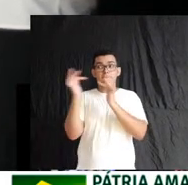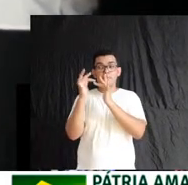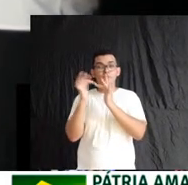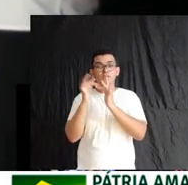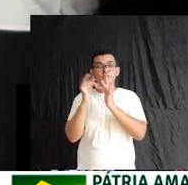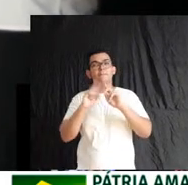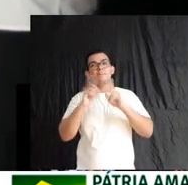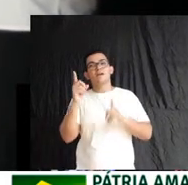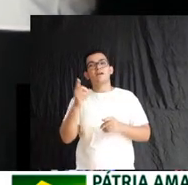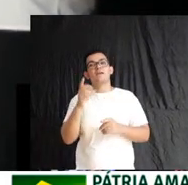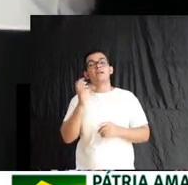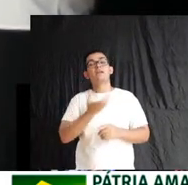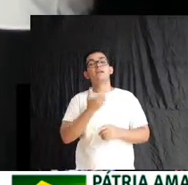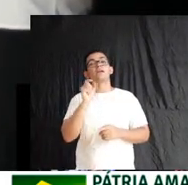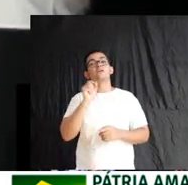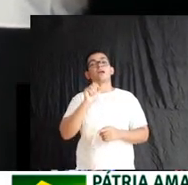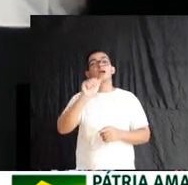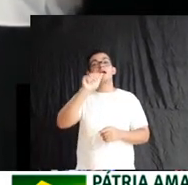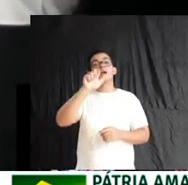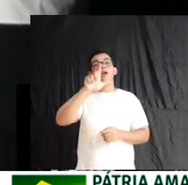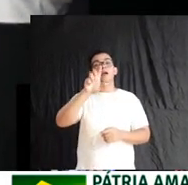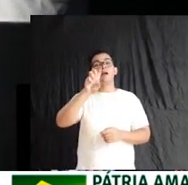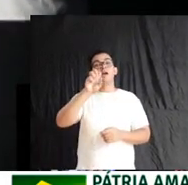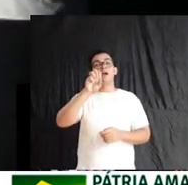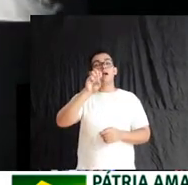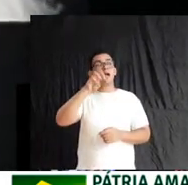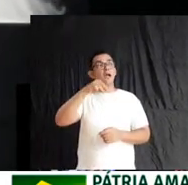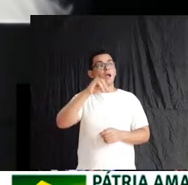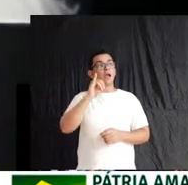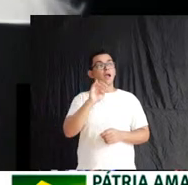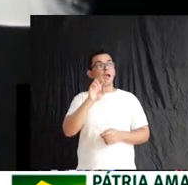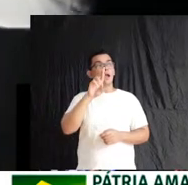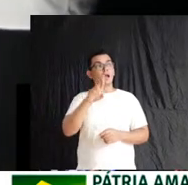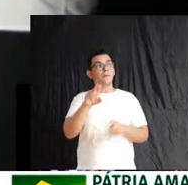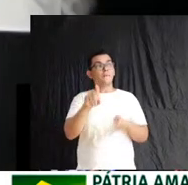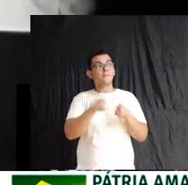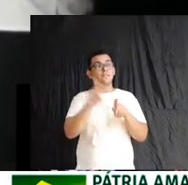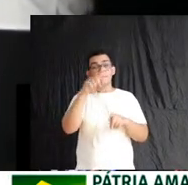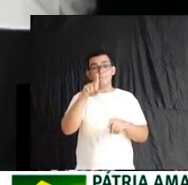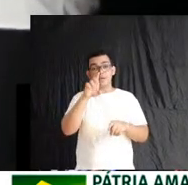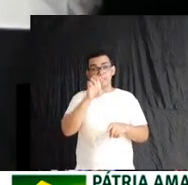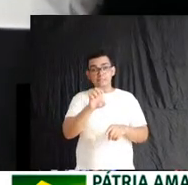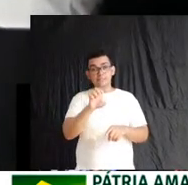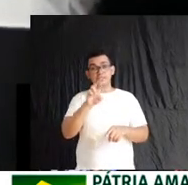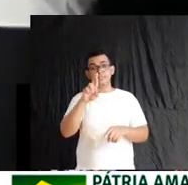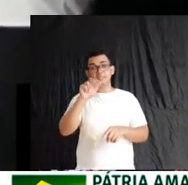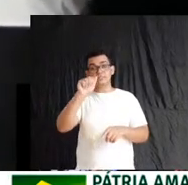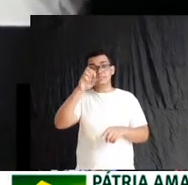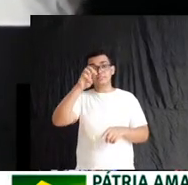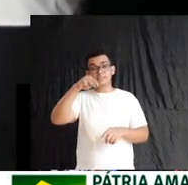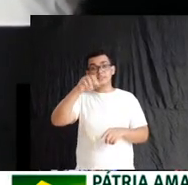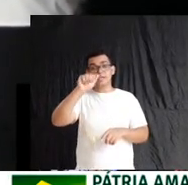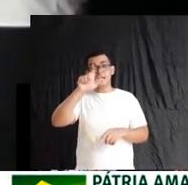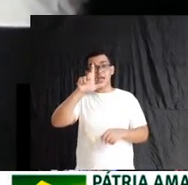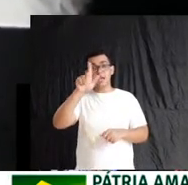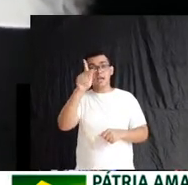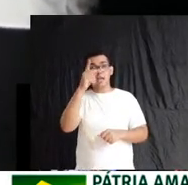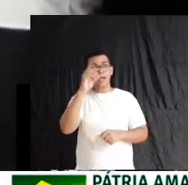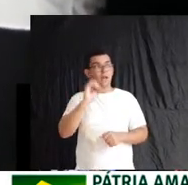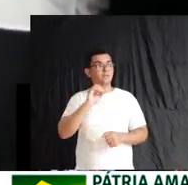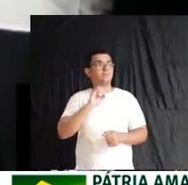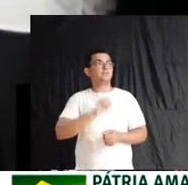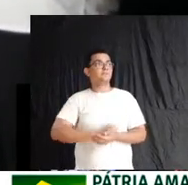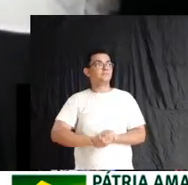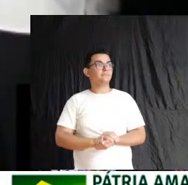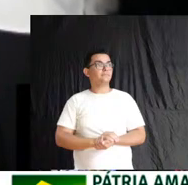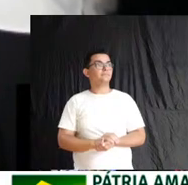muito, muito de ver Almir Sater. Eu gostaria muito de ver Zé Ramalho. Eu não posso morrer sem ver aquele cara. Ele não pode morrer sem eu ver ele.